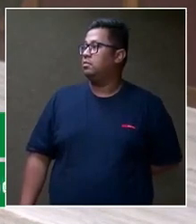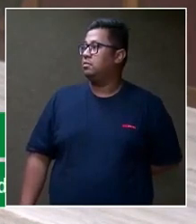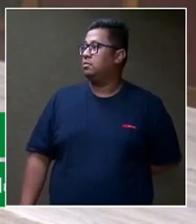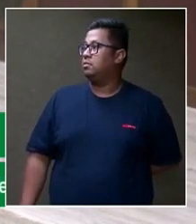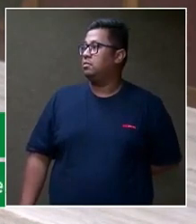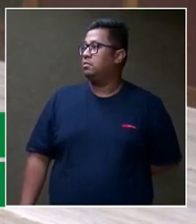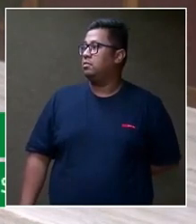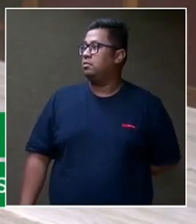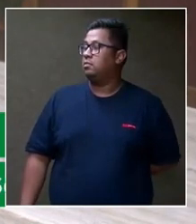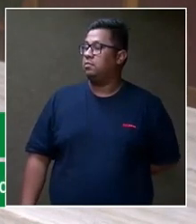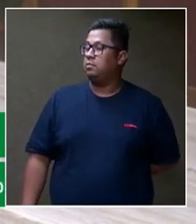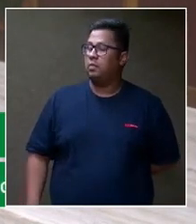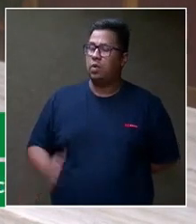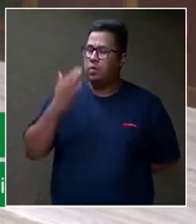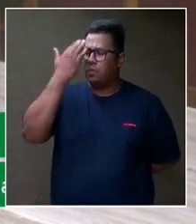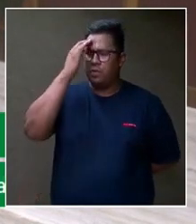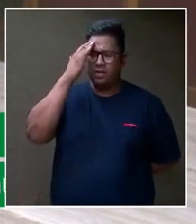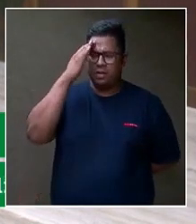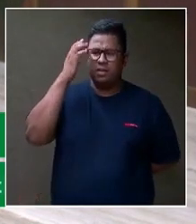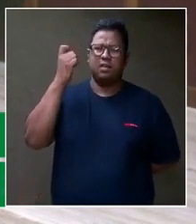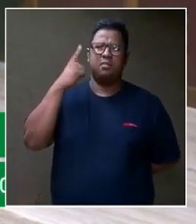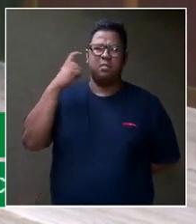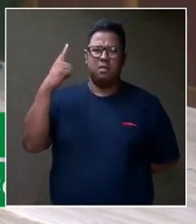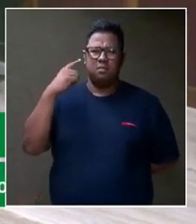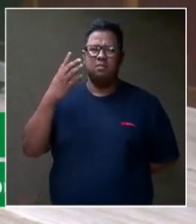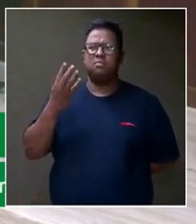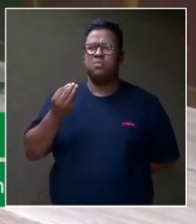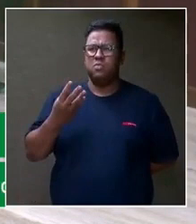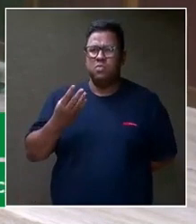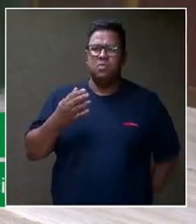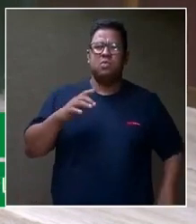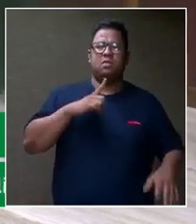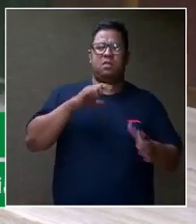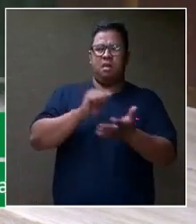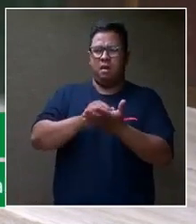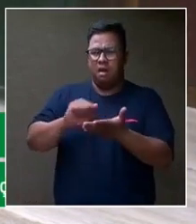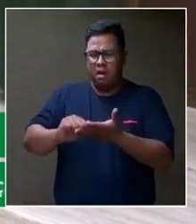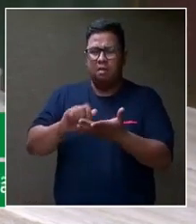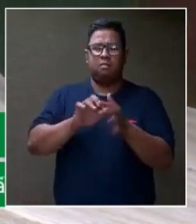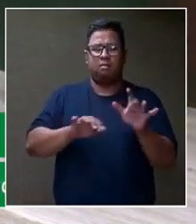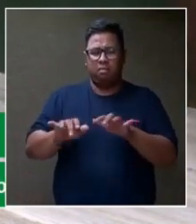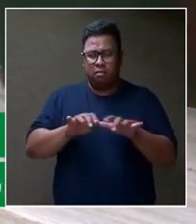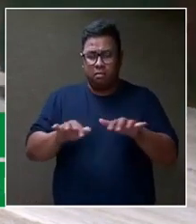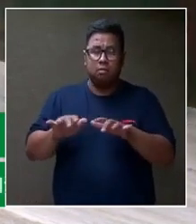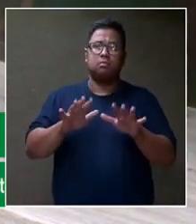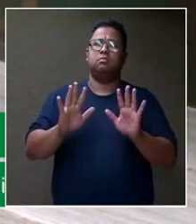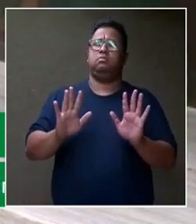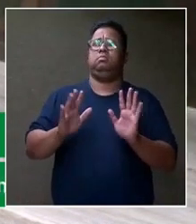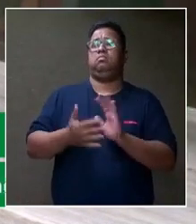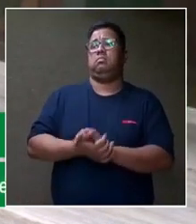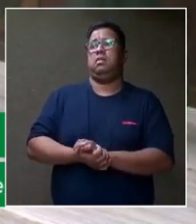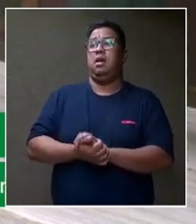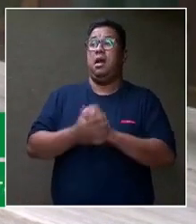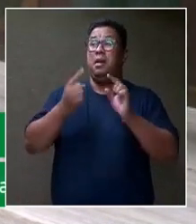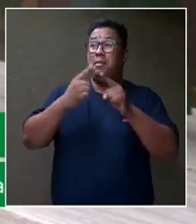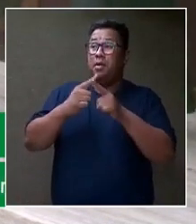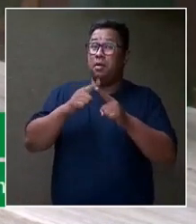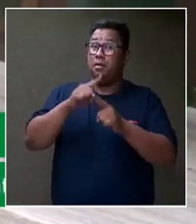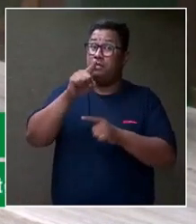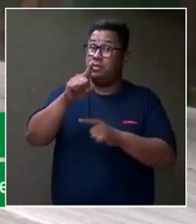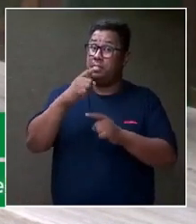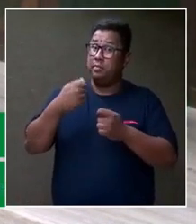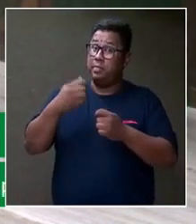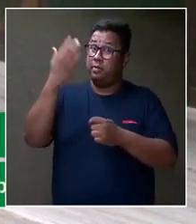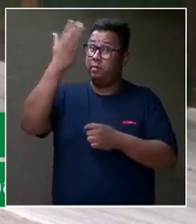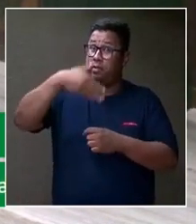É porque a gente está muito ocupado hoje, doutor, com a ata, com um monte de coisa. É porque a parte é que tem que